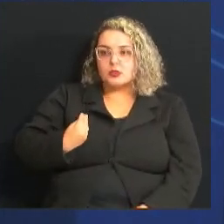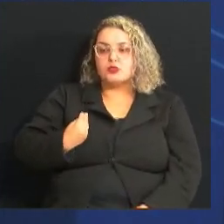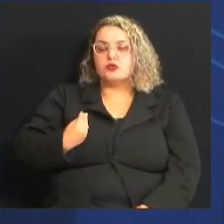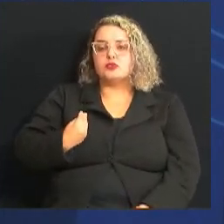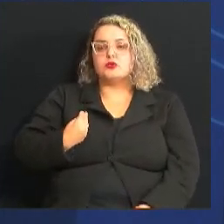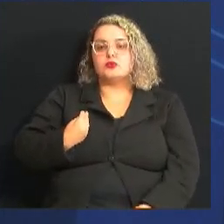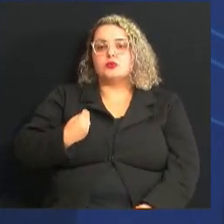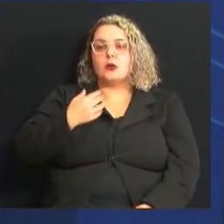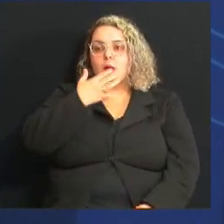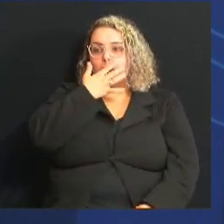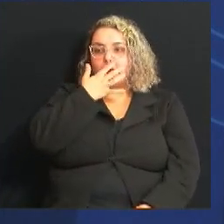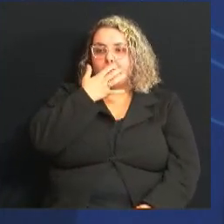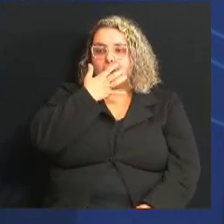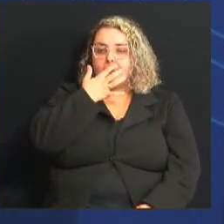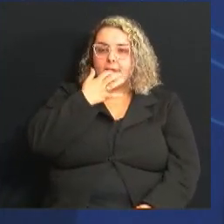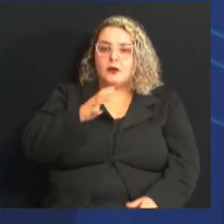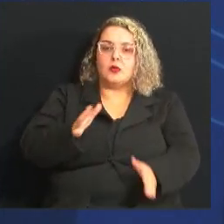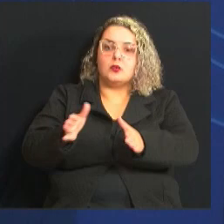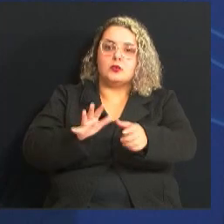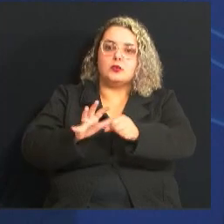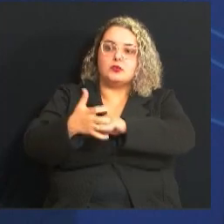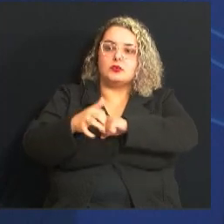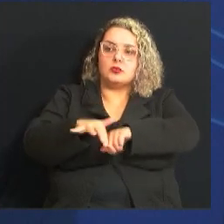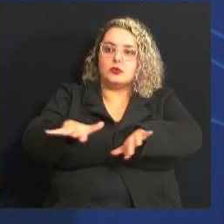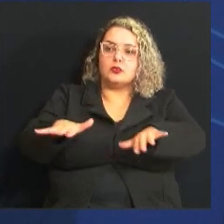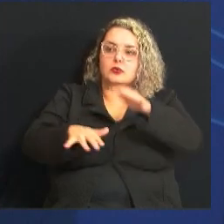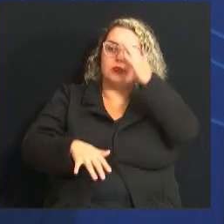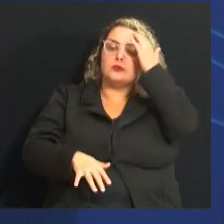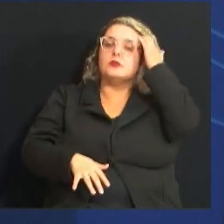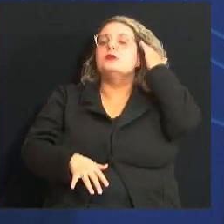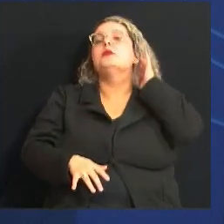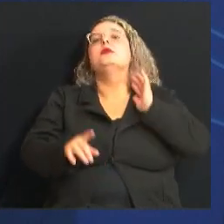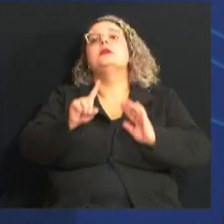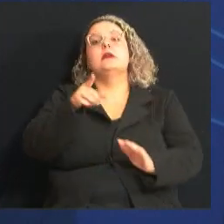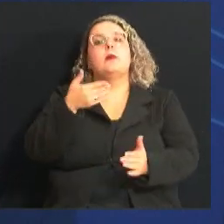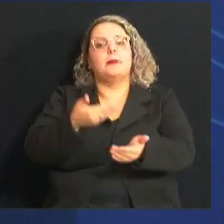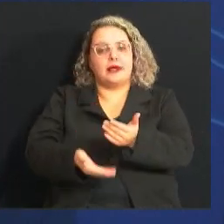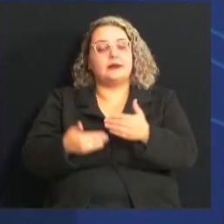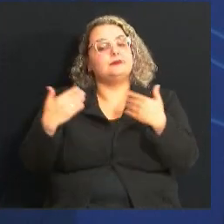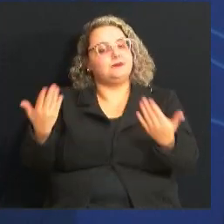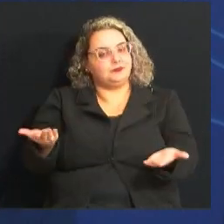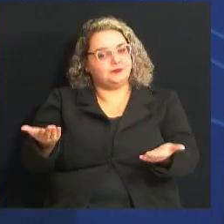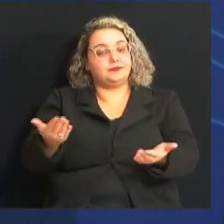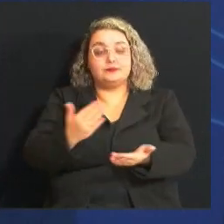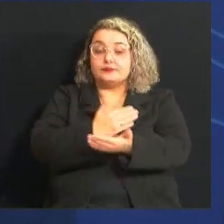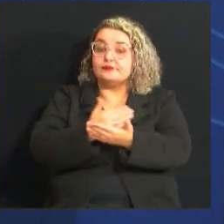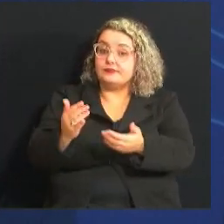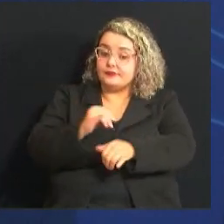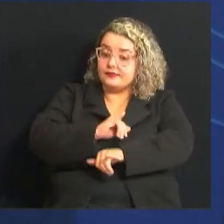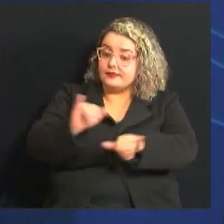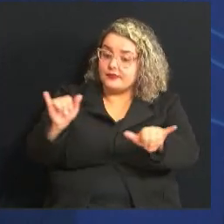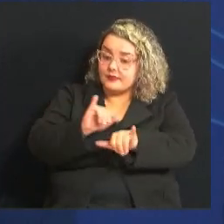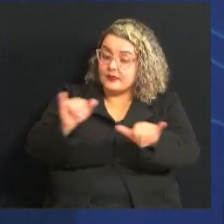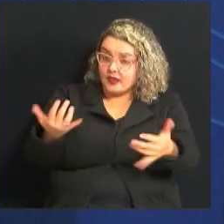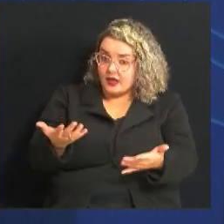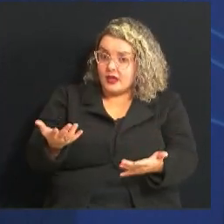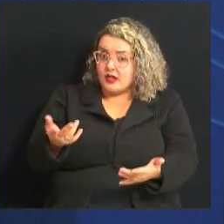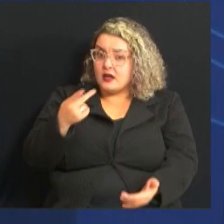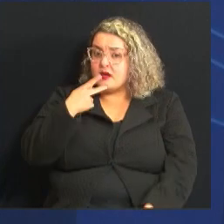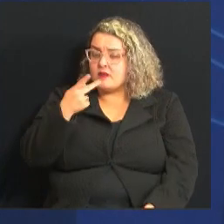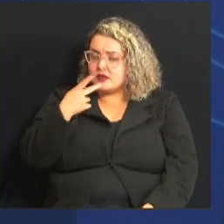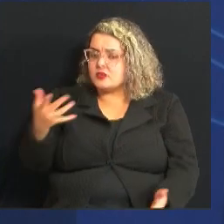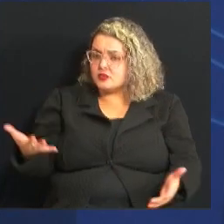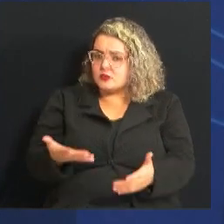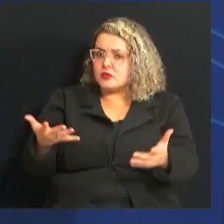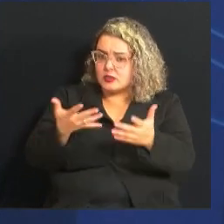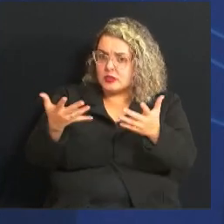em relação à pandemia da Covid-19, então não perca, hein? E a gente abre esta edição falando sobre uma iniciativa